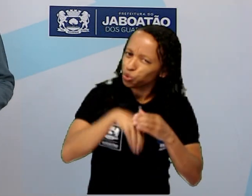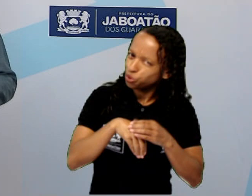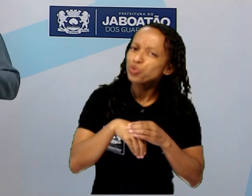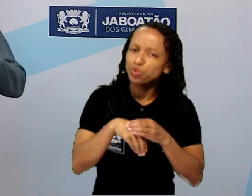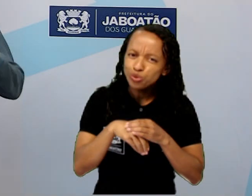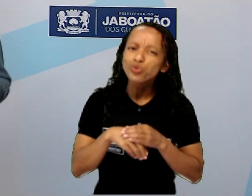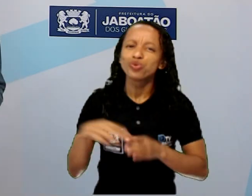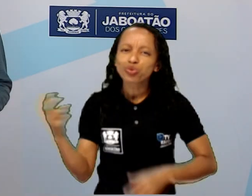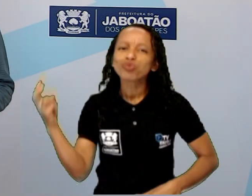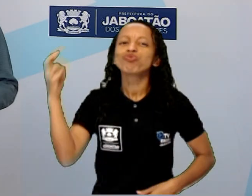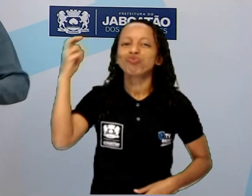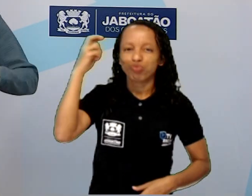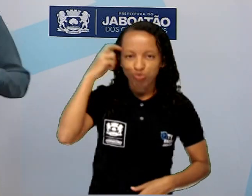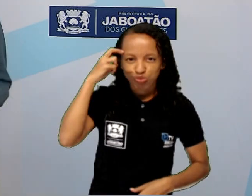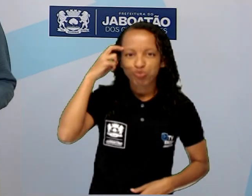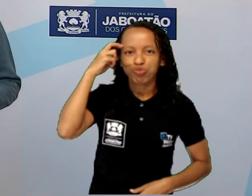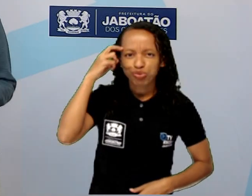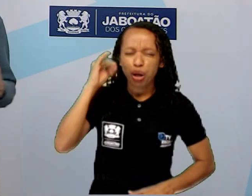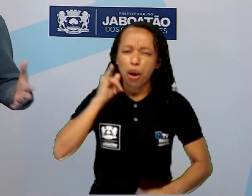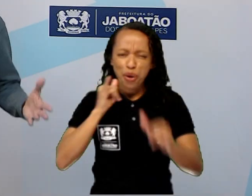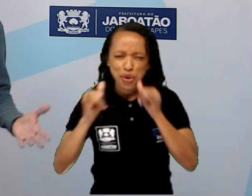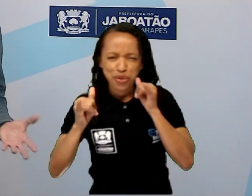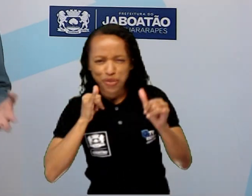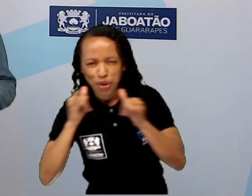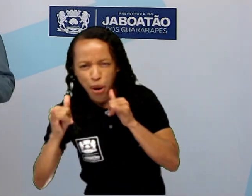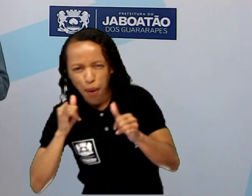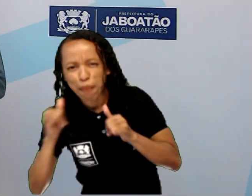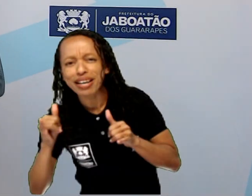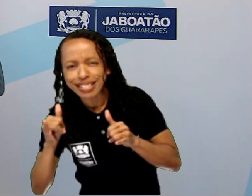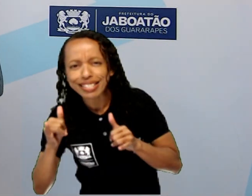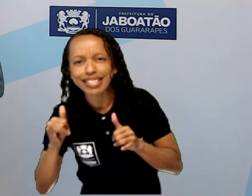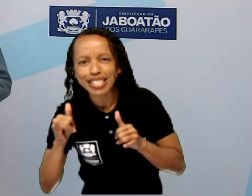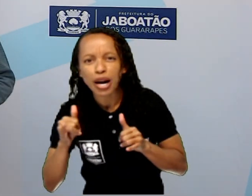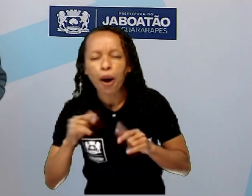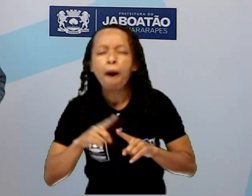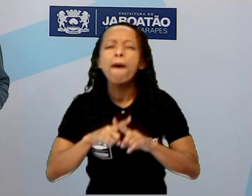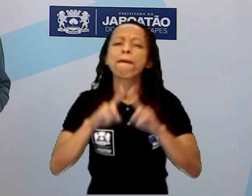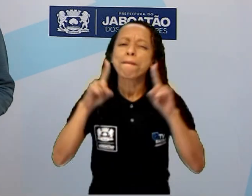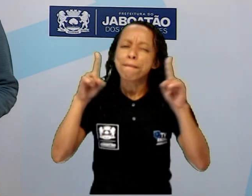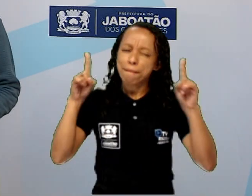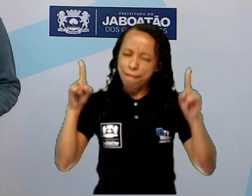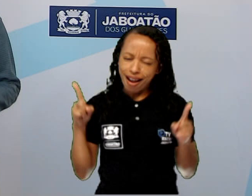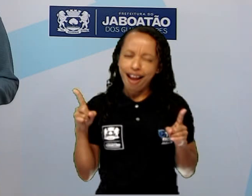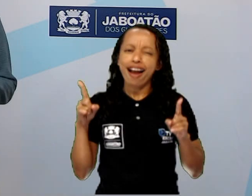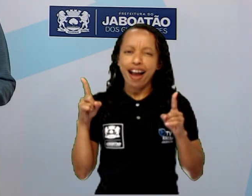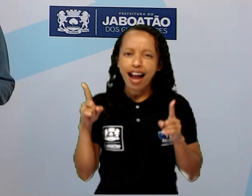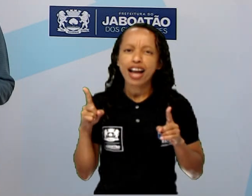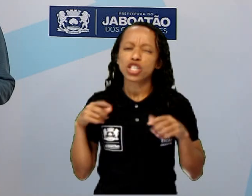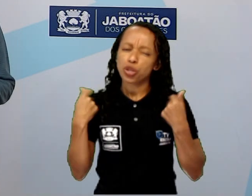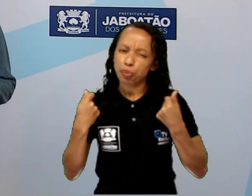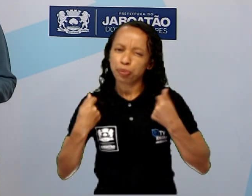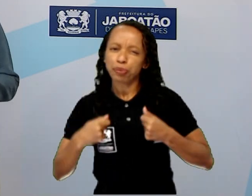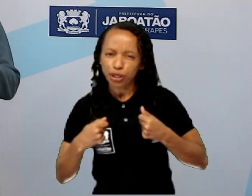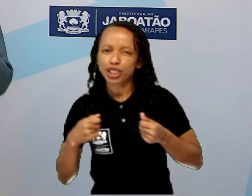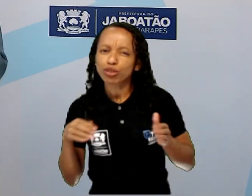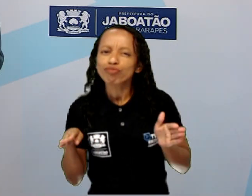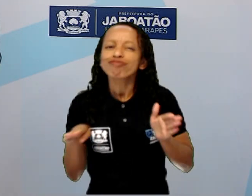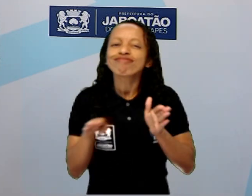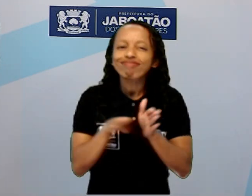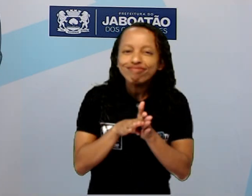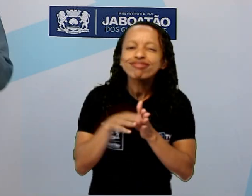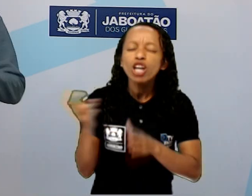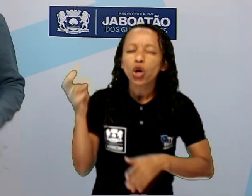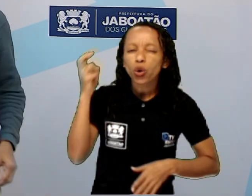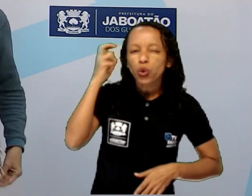Então, é muita informação, é muita coisa para poder chegar na parte da cultura brasileira, que é bem específica,